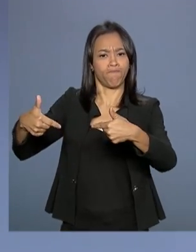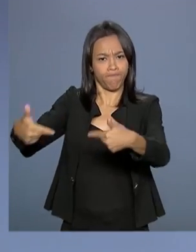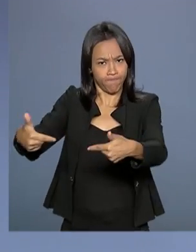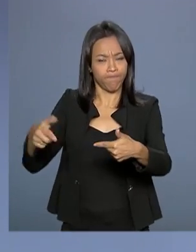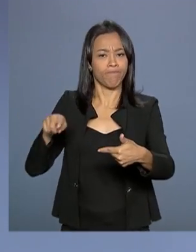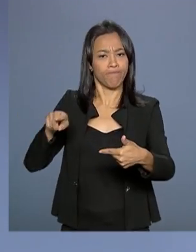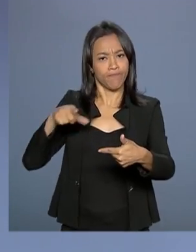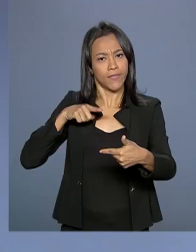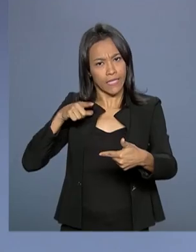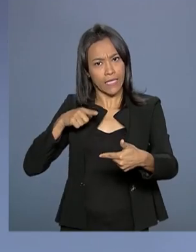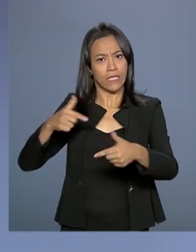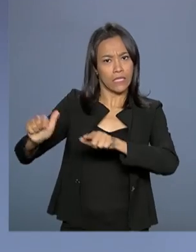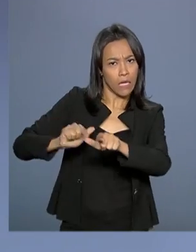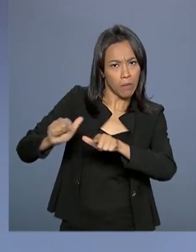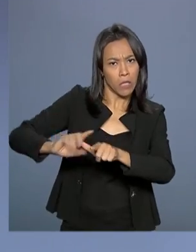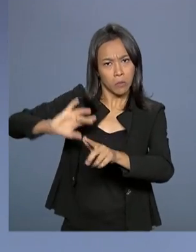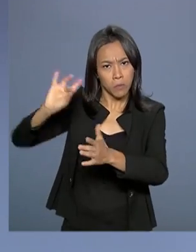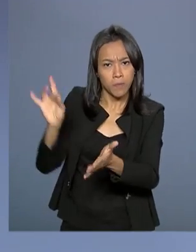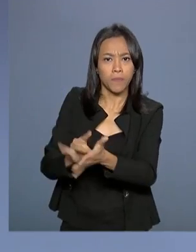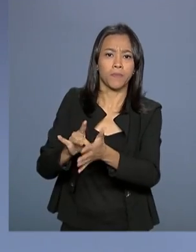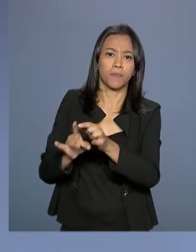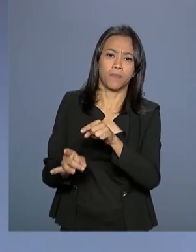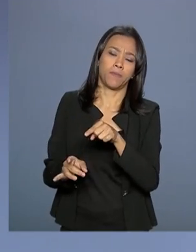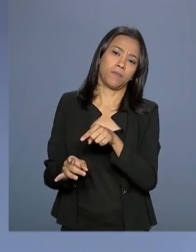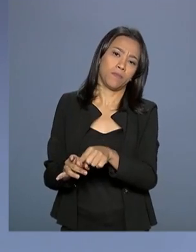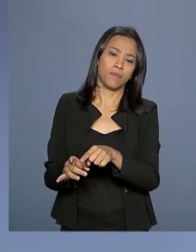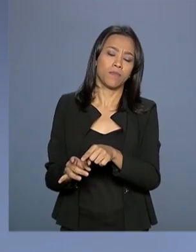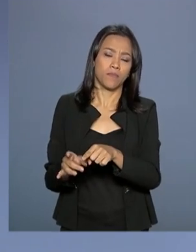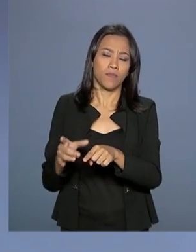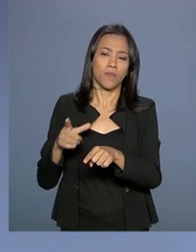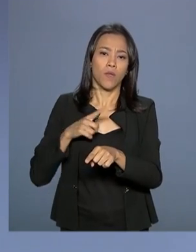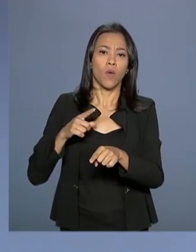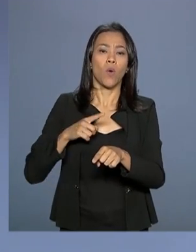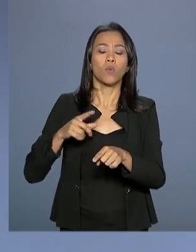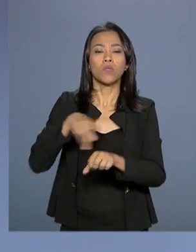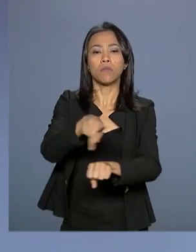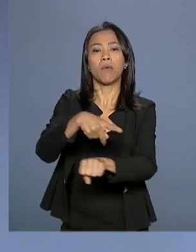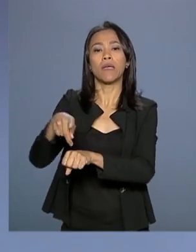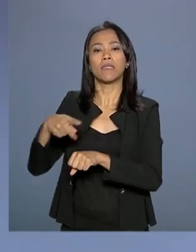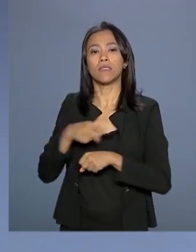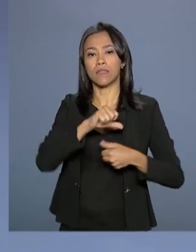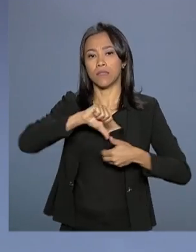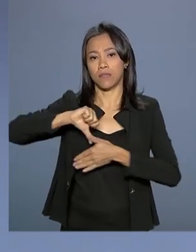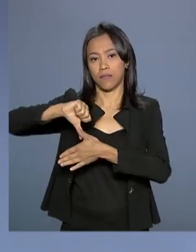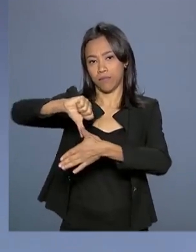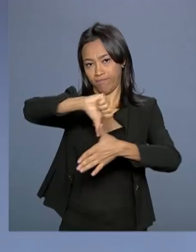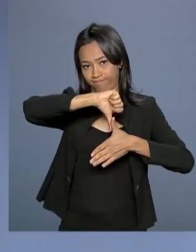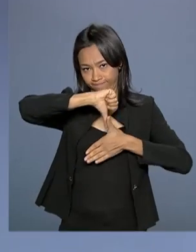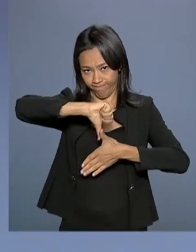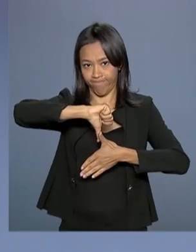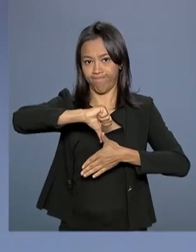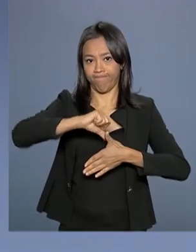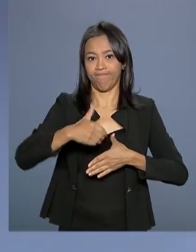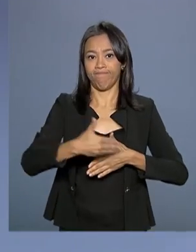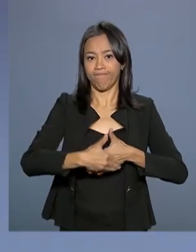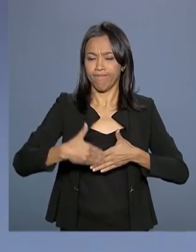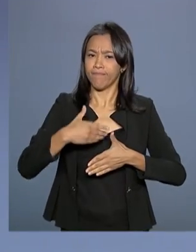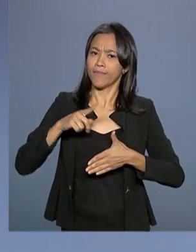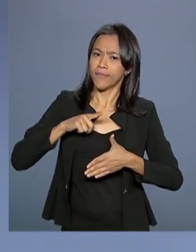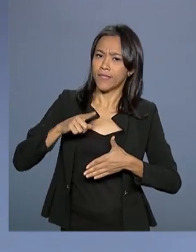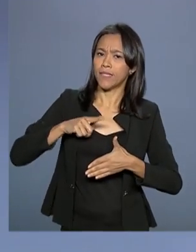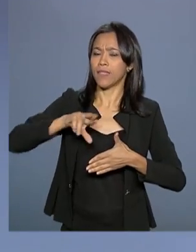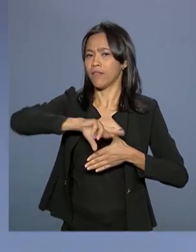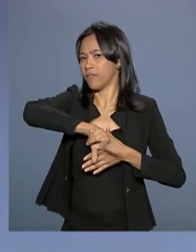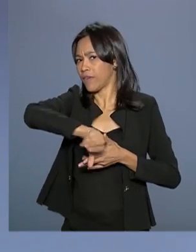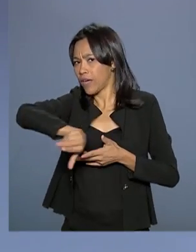específicas, concretas, entre os países da América do Sul, que poderão ter várias formas e vários